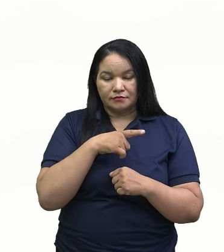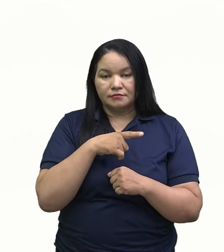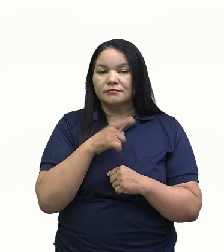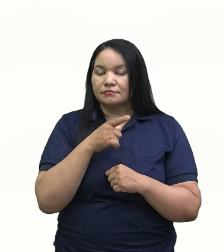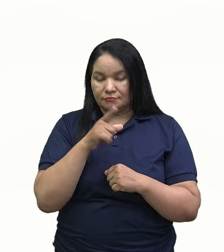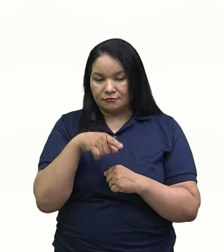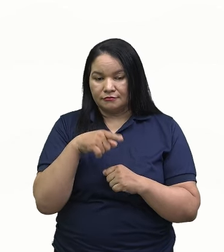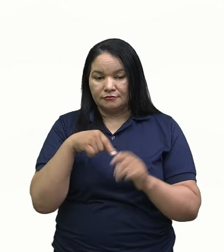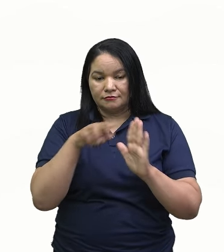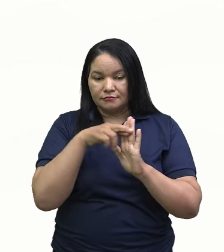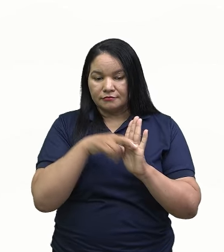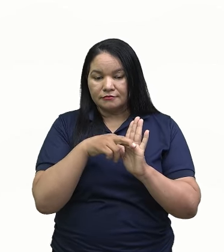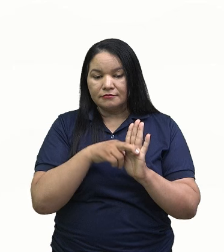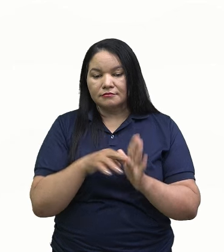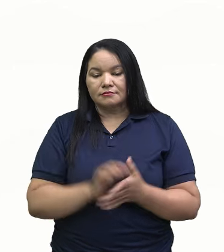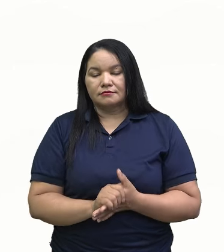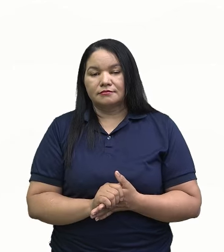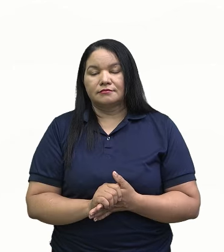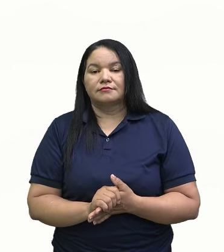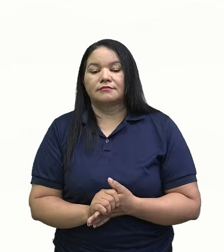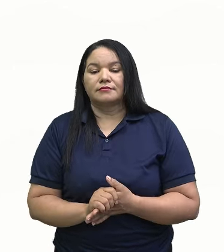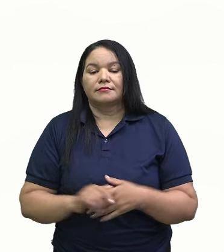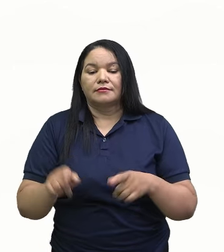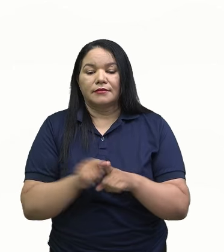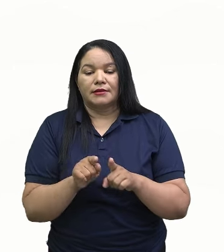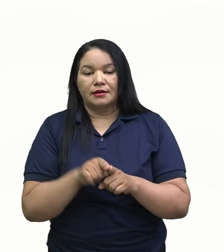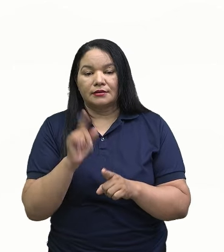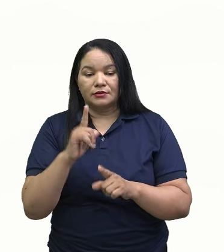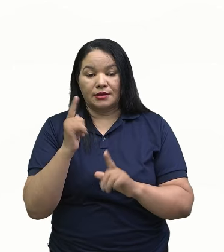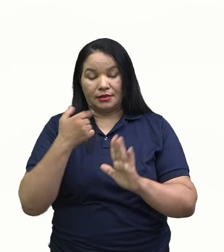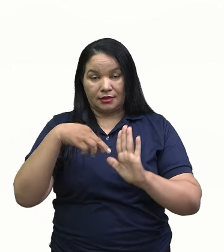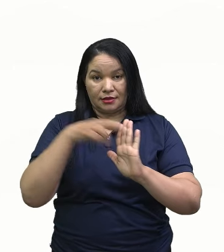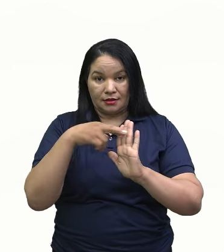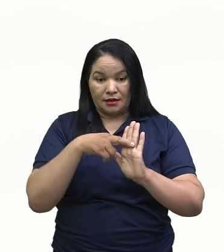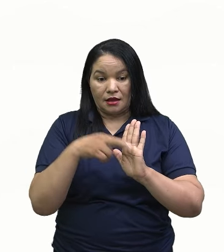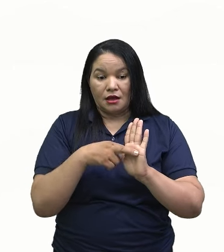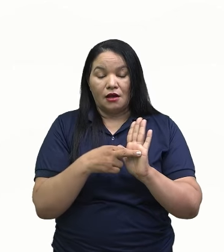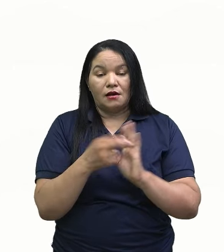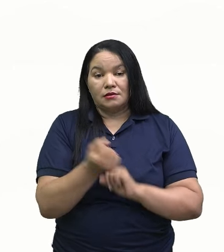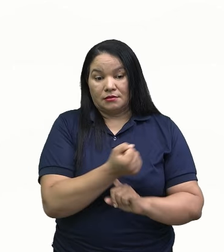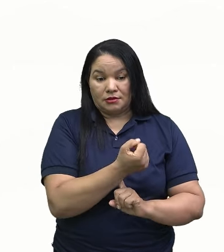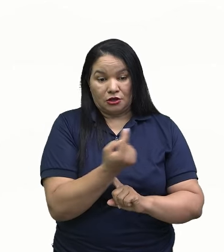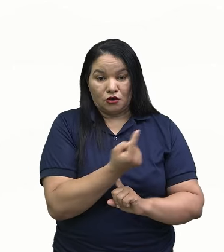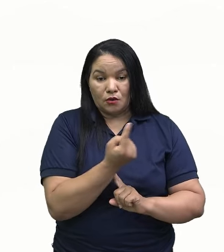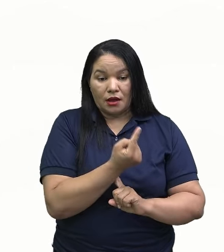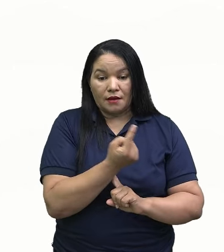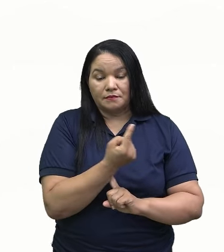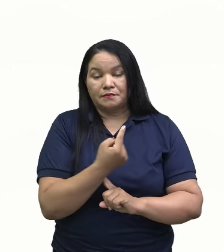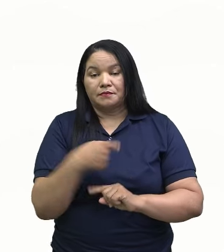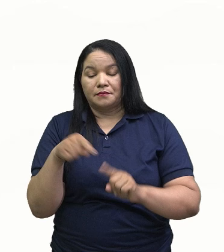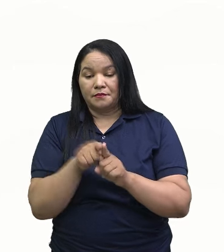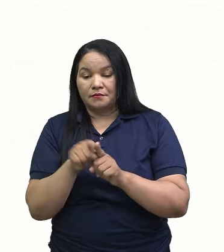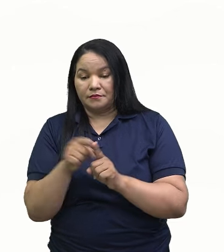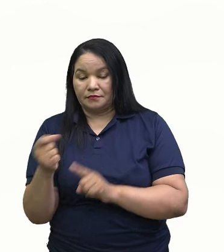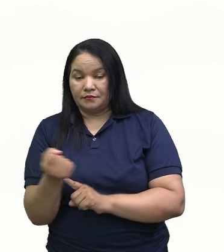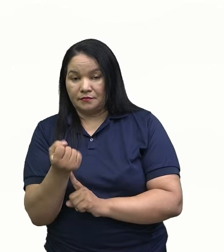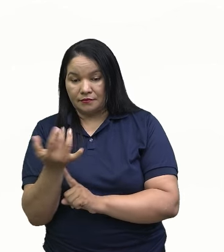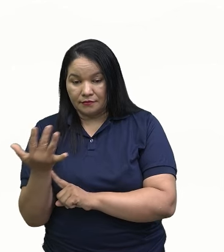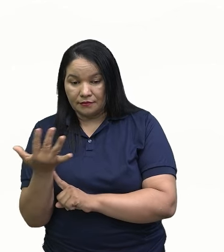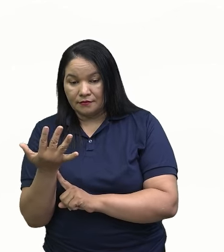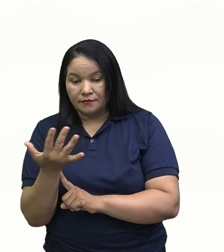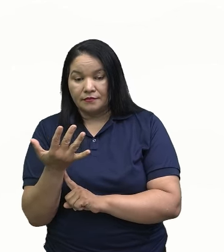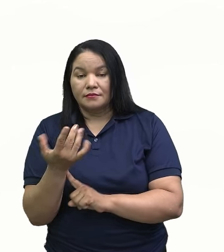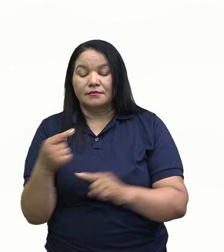a regra. Inclusive, antes de eu avançar, essa regra aqui, ó, do singular e do plural, serve também